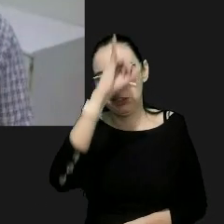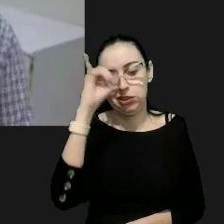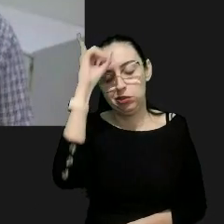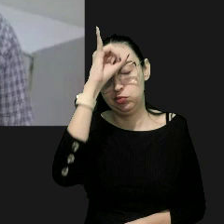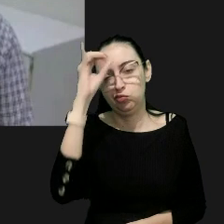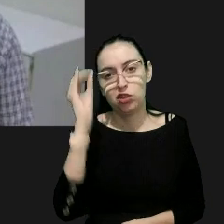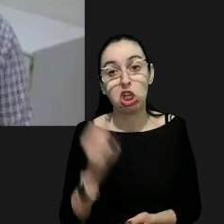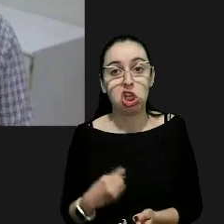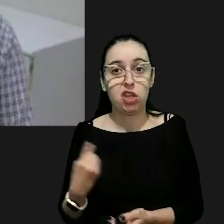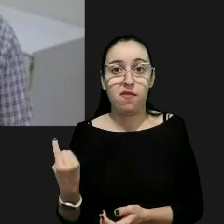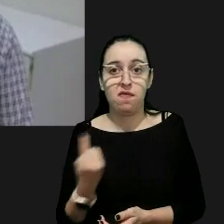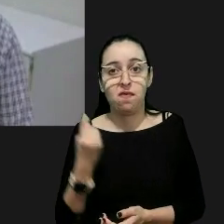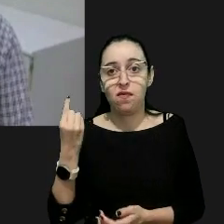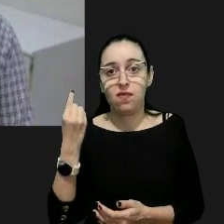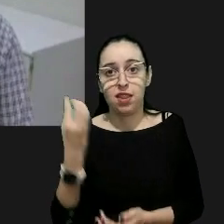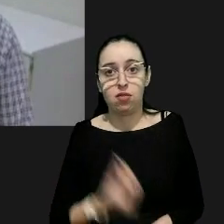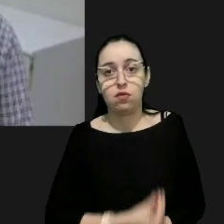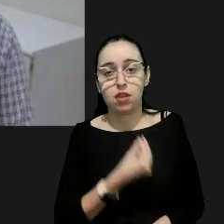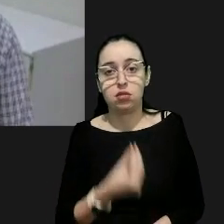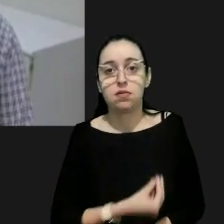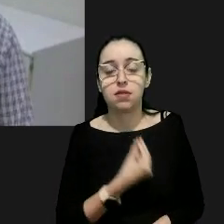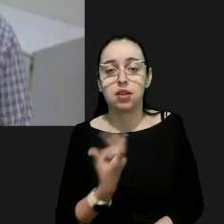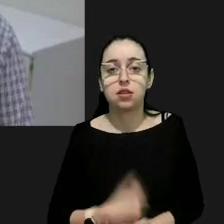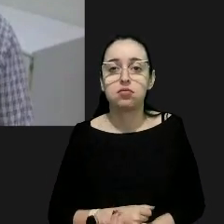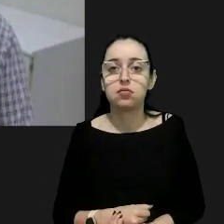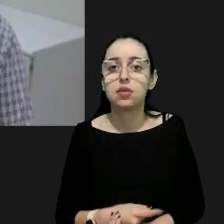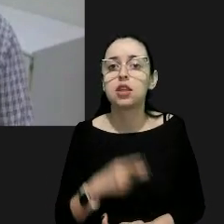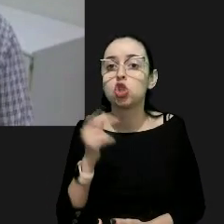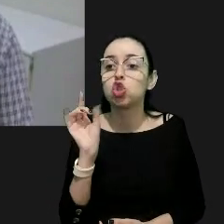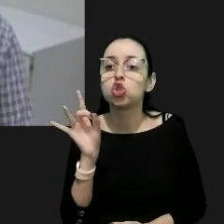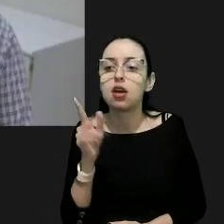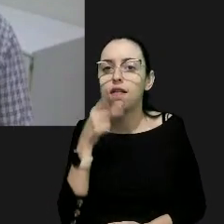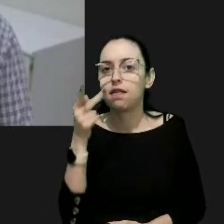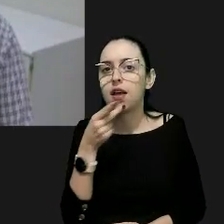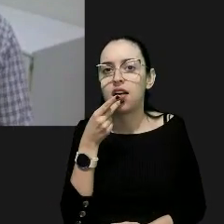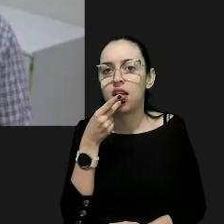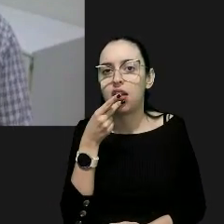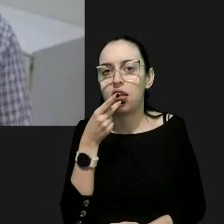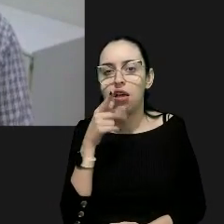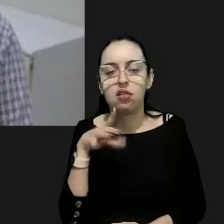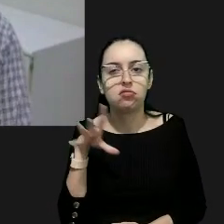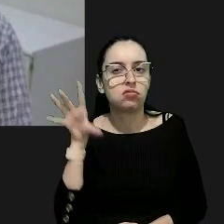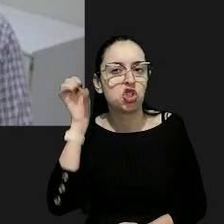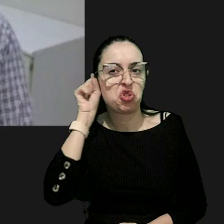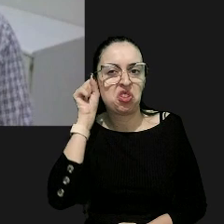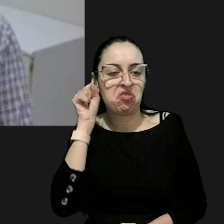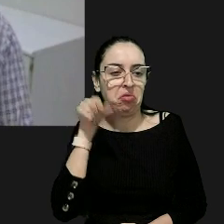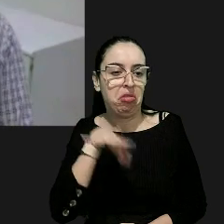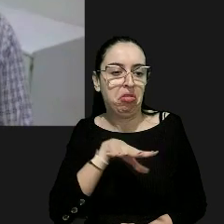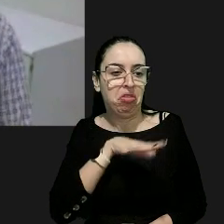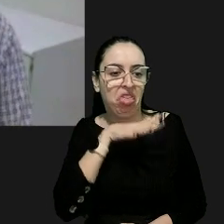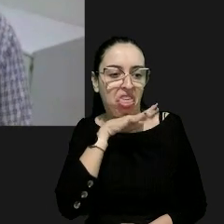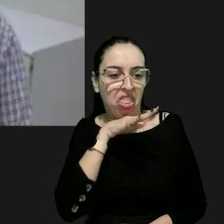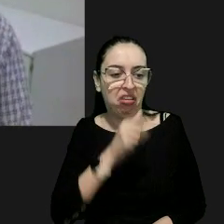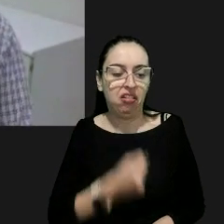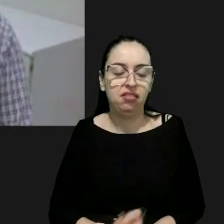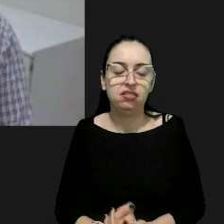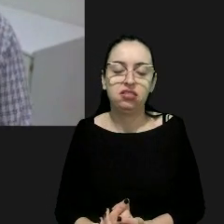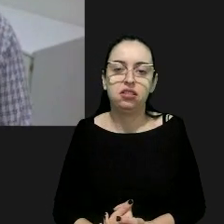tolos. Estão condenados à solidão. Quem só fala e não sabe ouvir é um